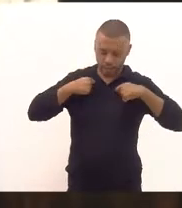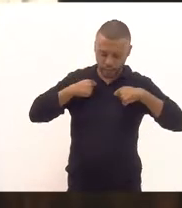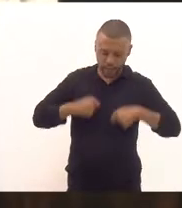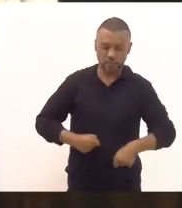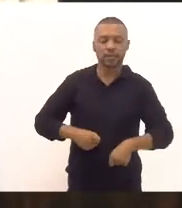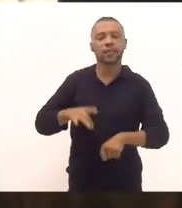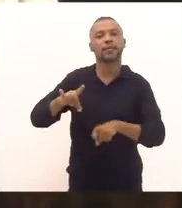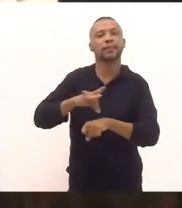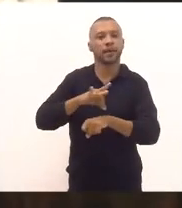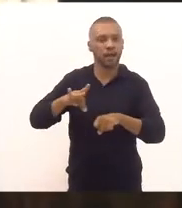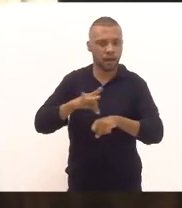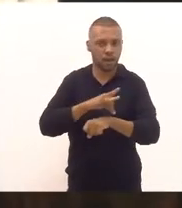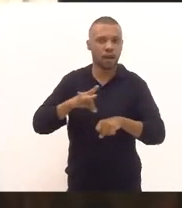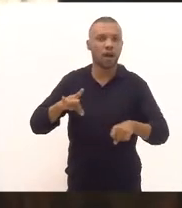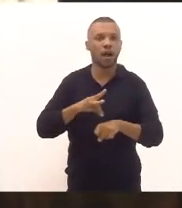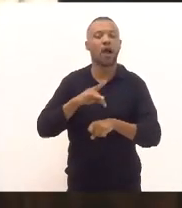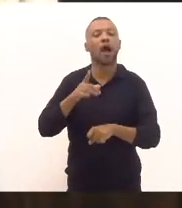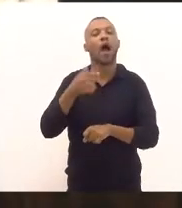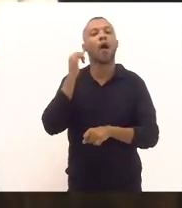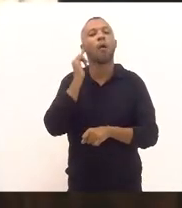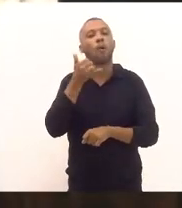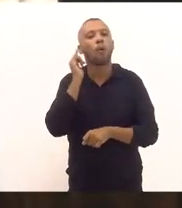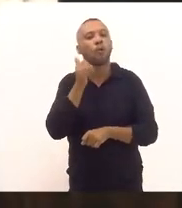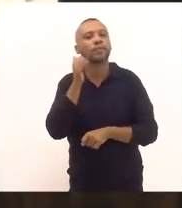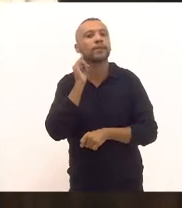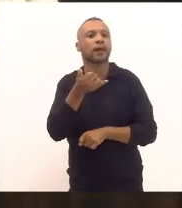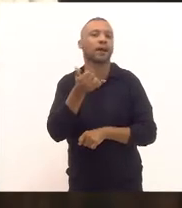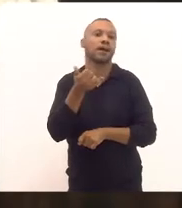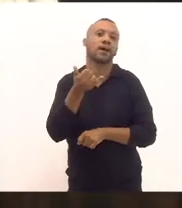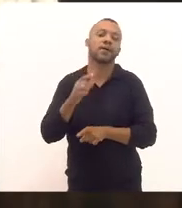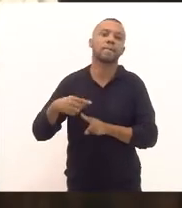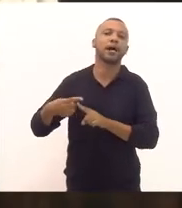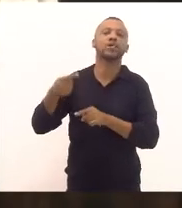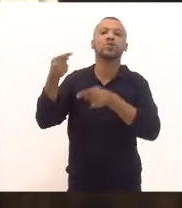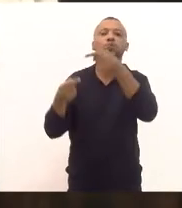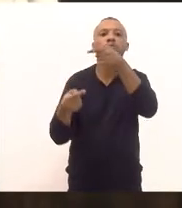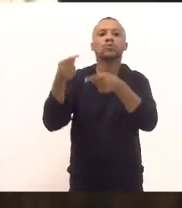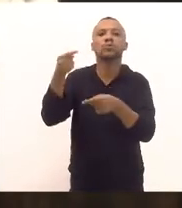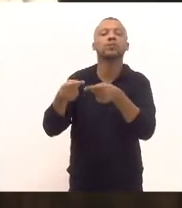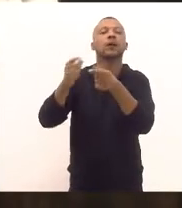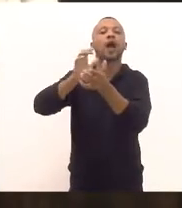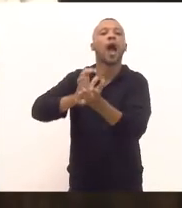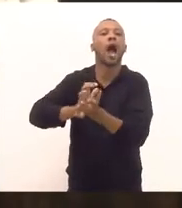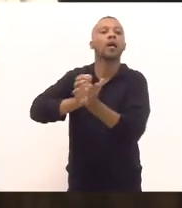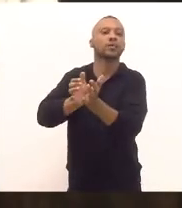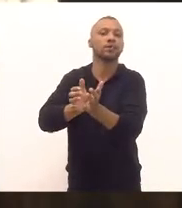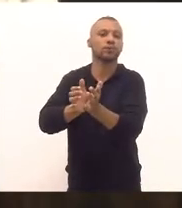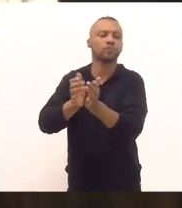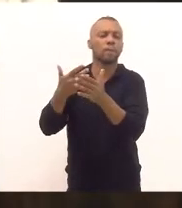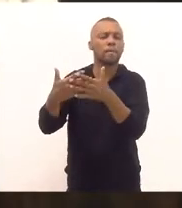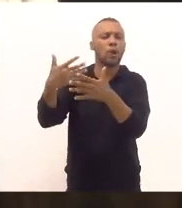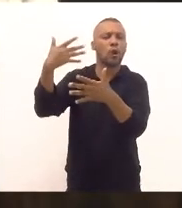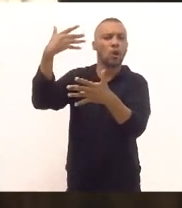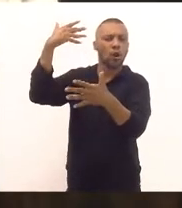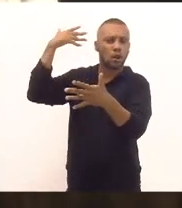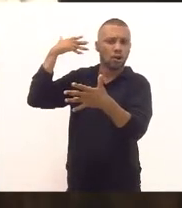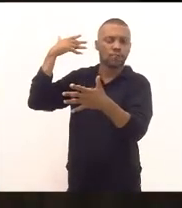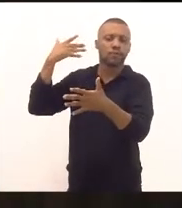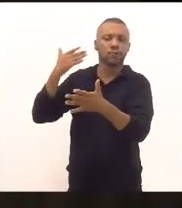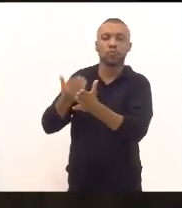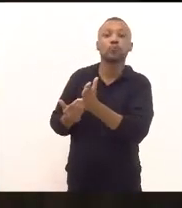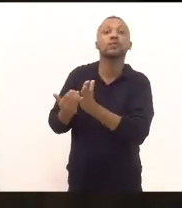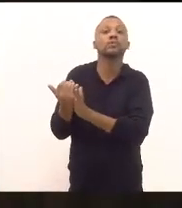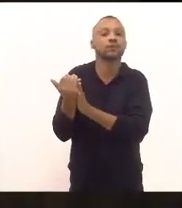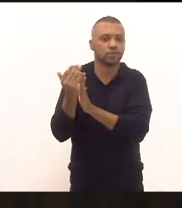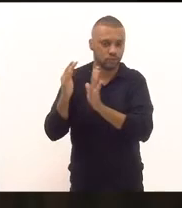negras a ponta Oi e a discutir racismo lá atrás né